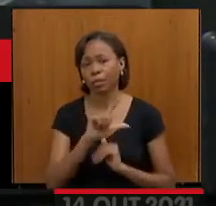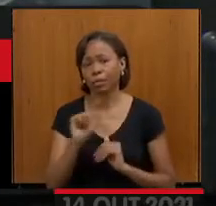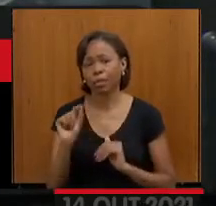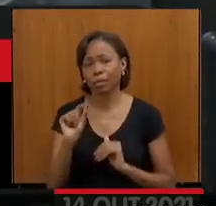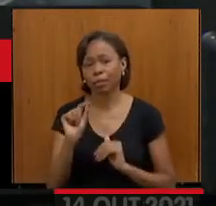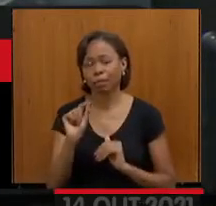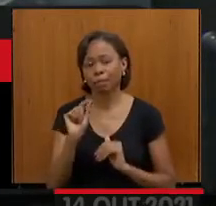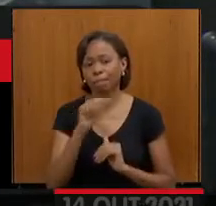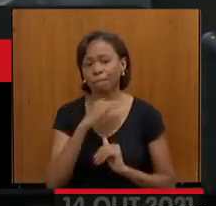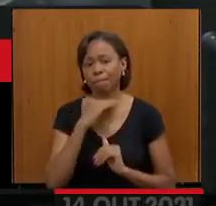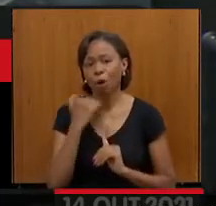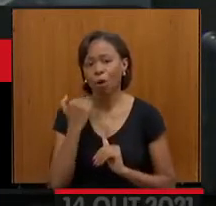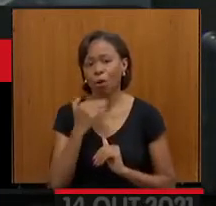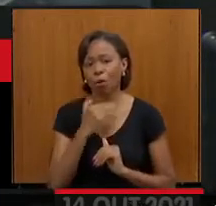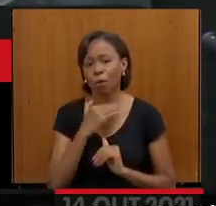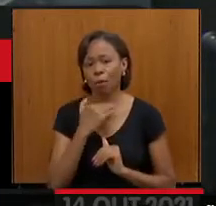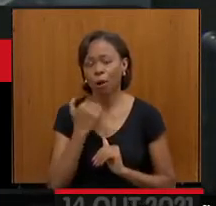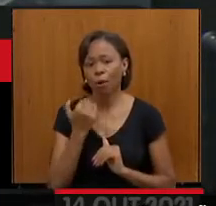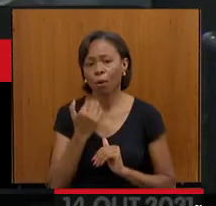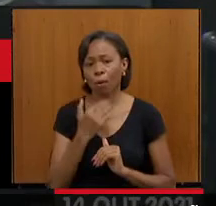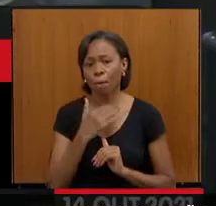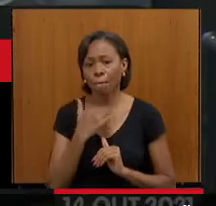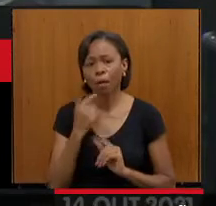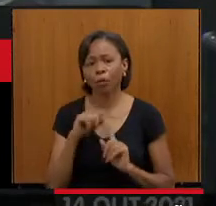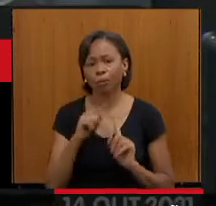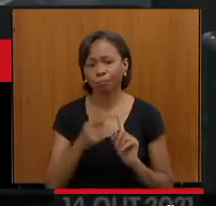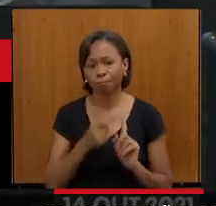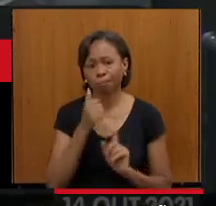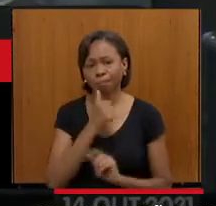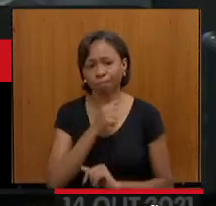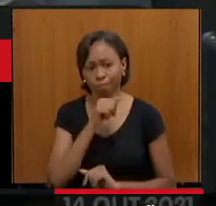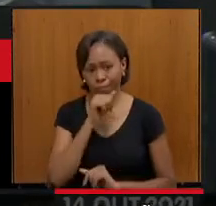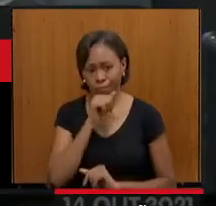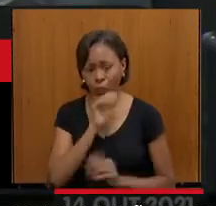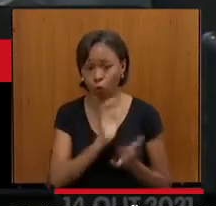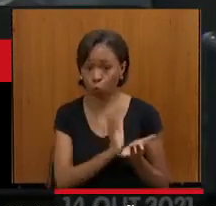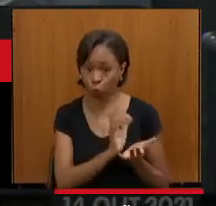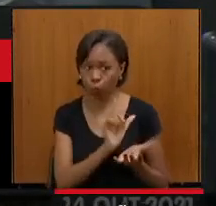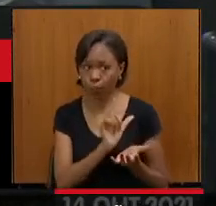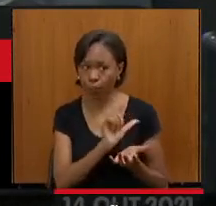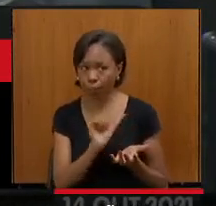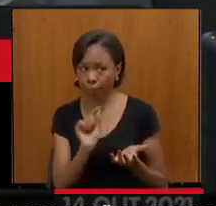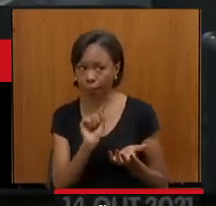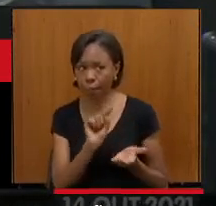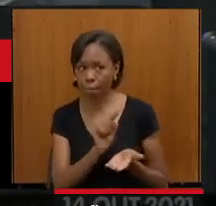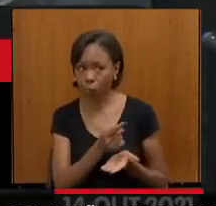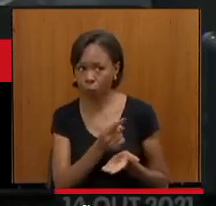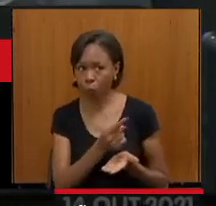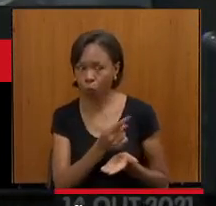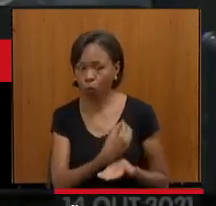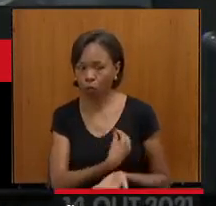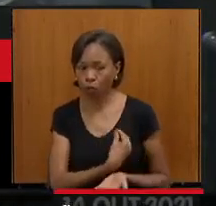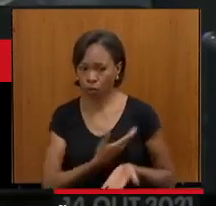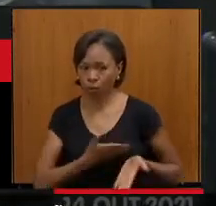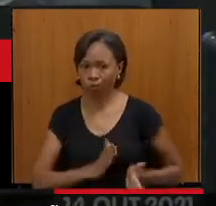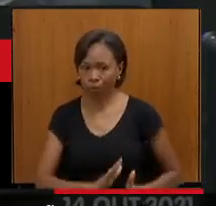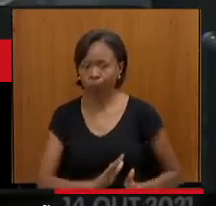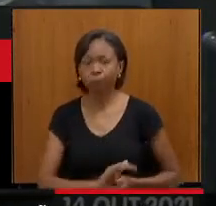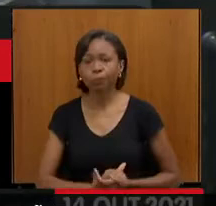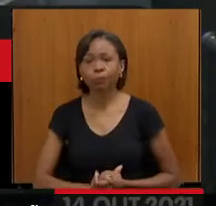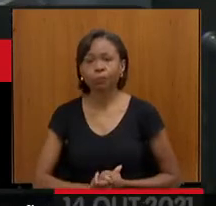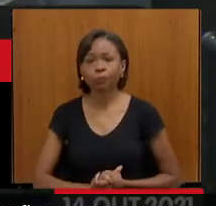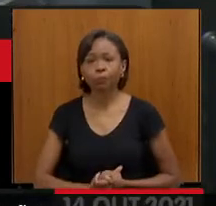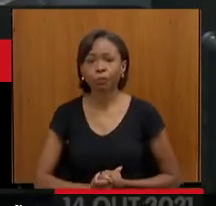maternas por 100 mil nascidos vivos. Mas acho que já foi exposto, mas eu acho que vale a pena reafirmar, que essa razão de